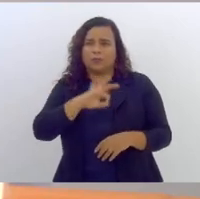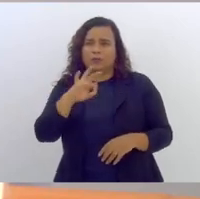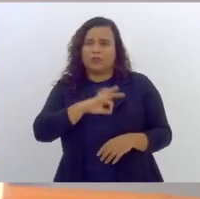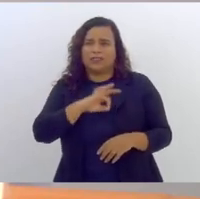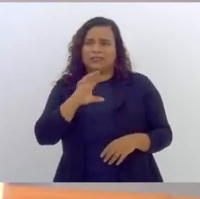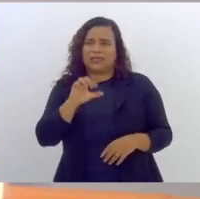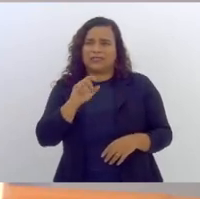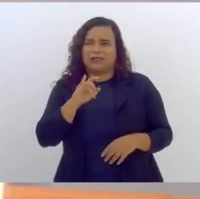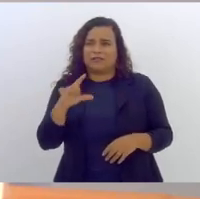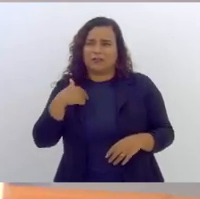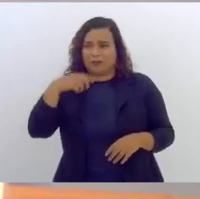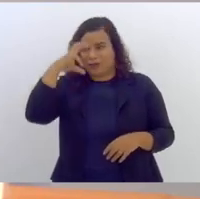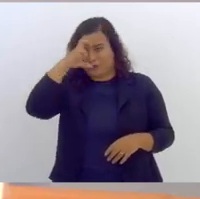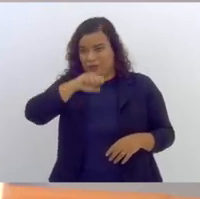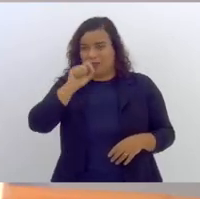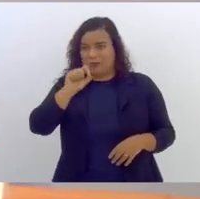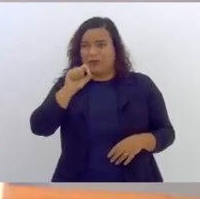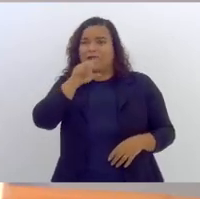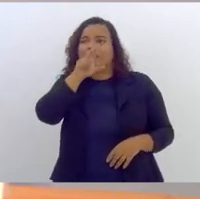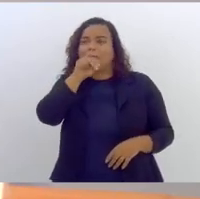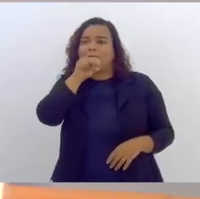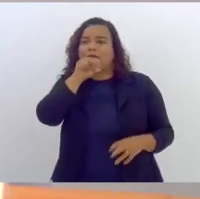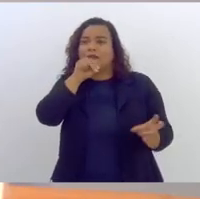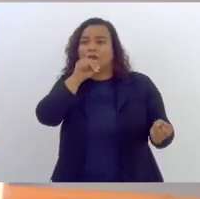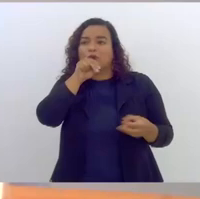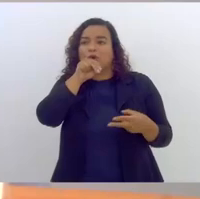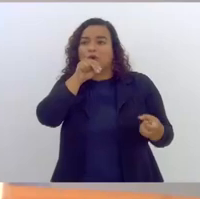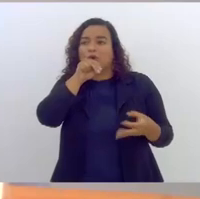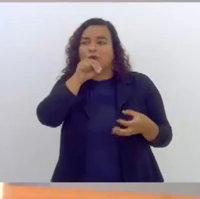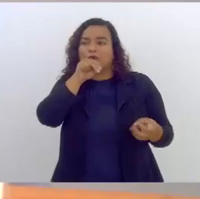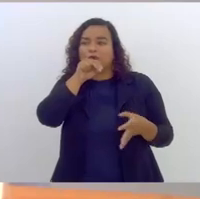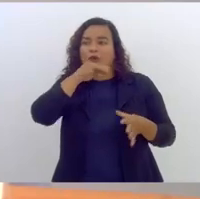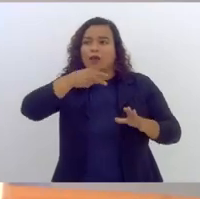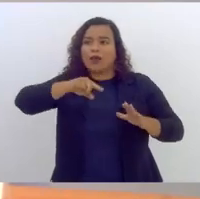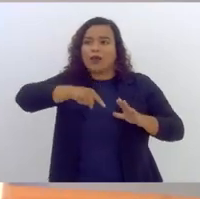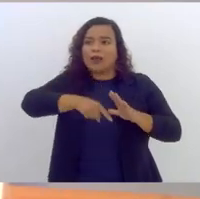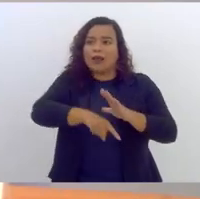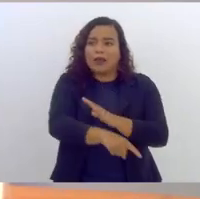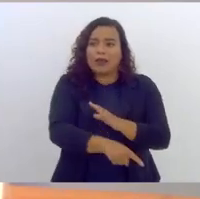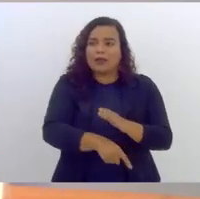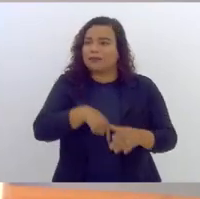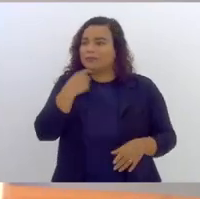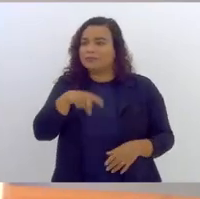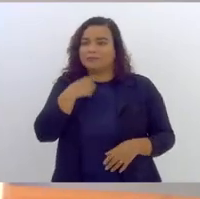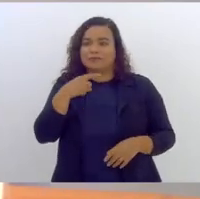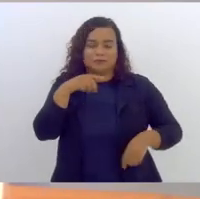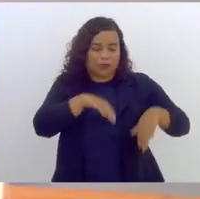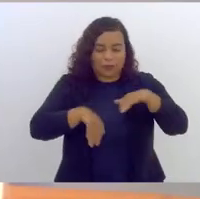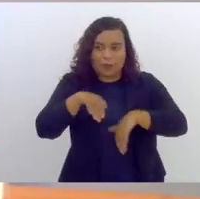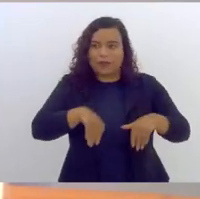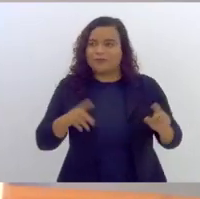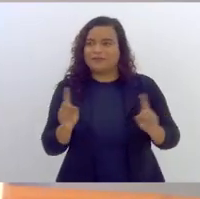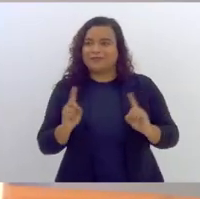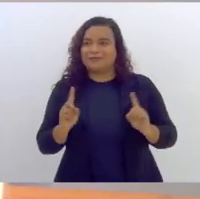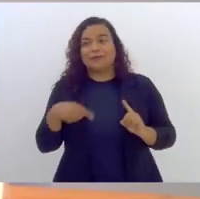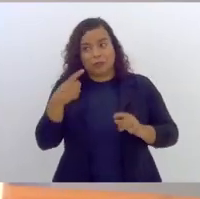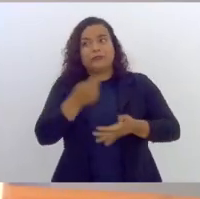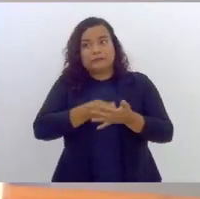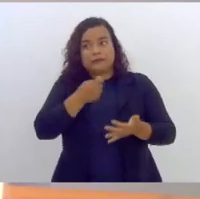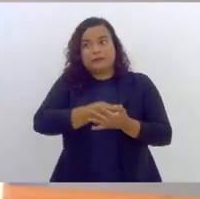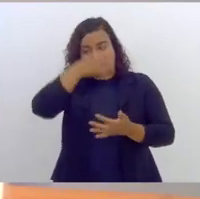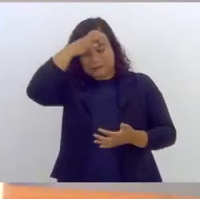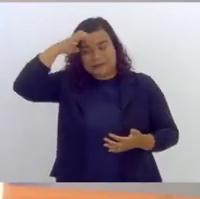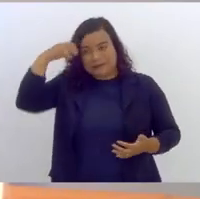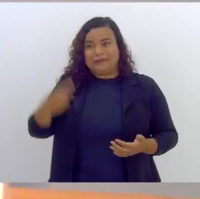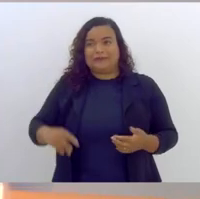entrei que pato novo no mergulha profundamente Então tem que ralar mesmo bem eu gostaria que